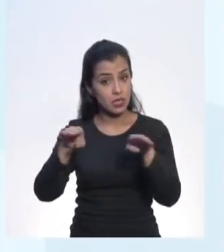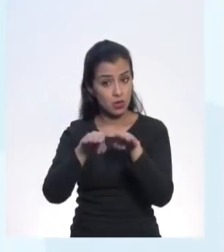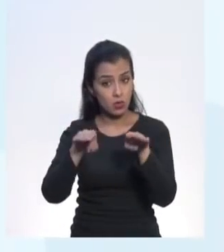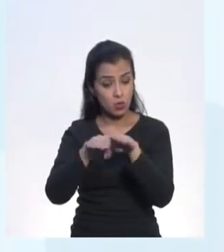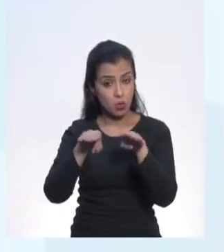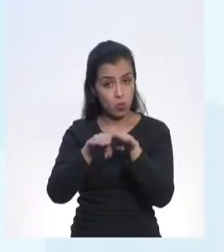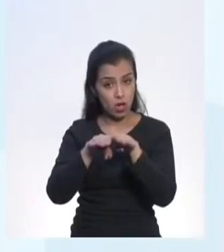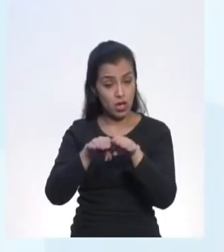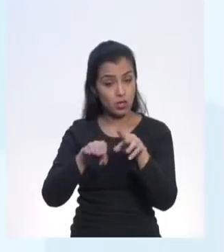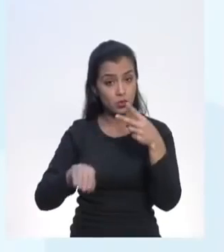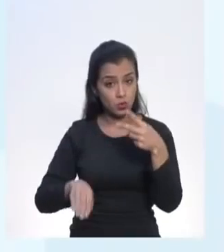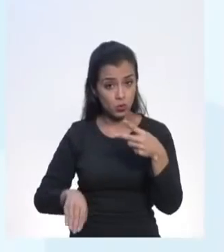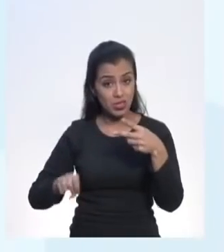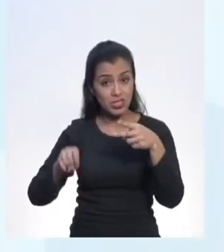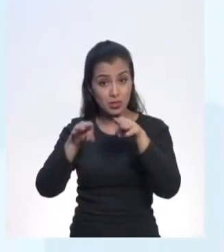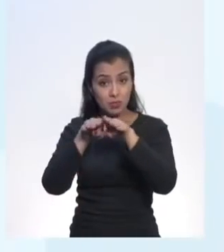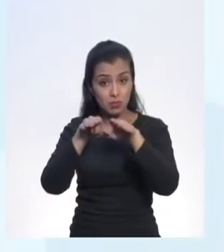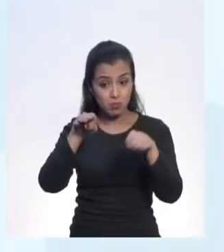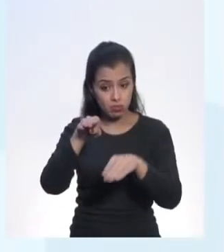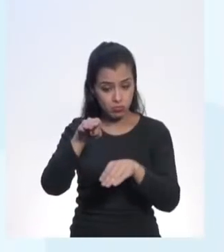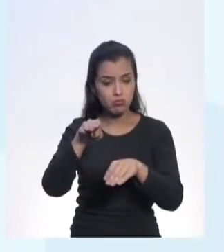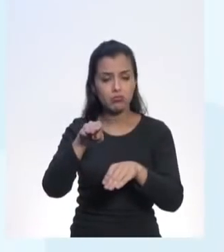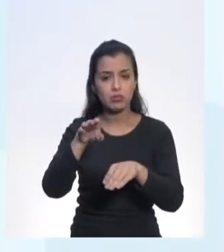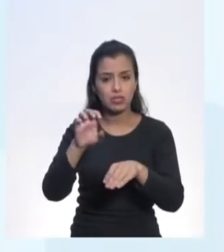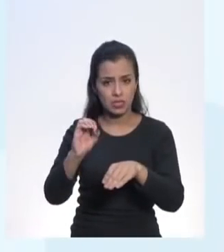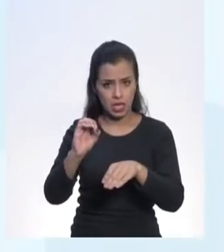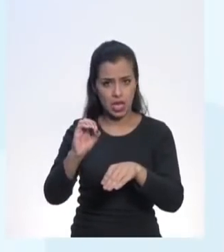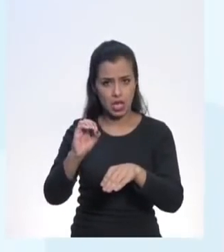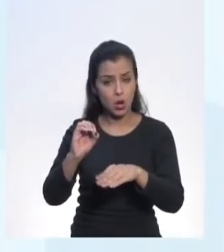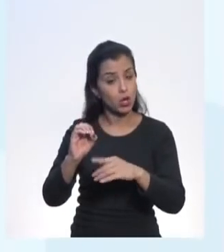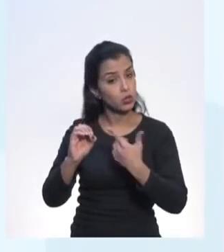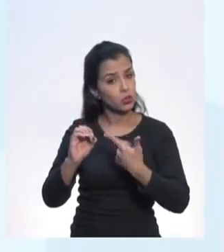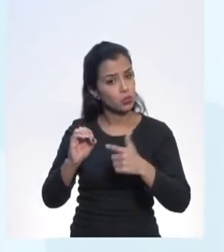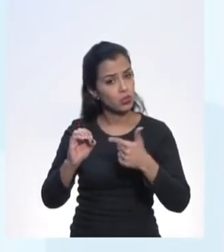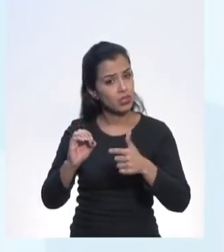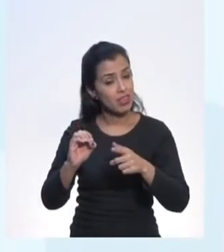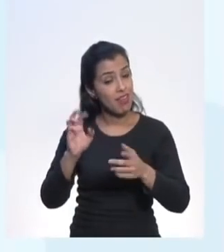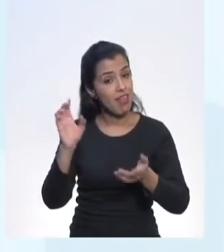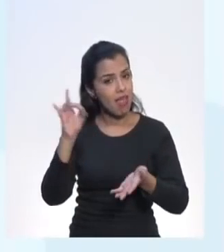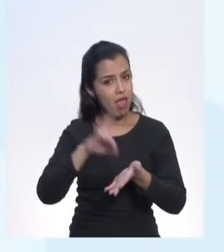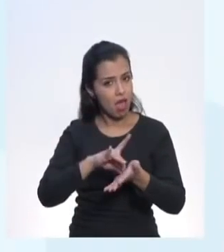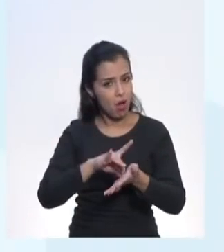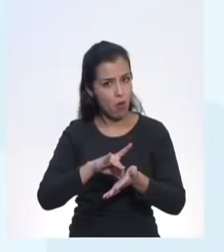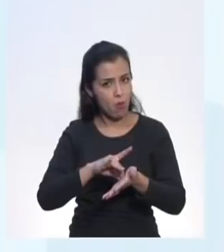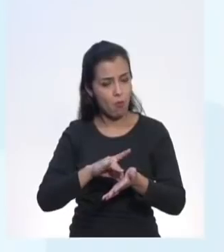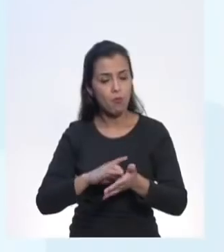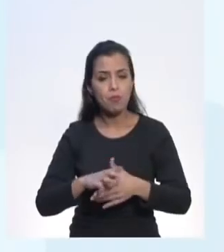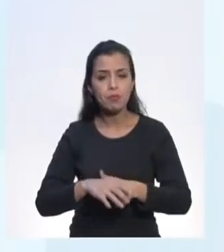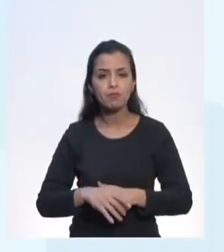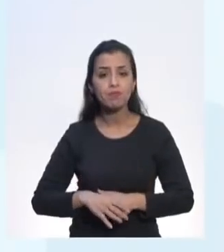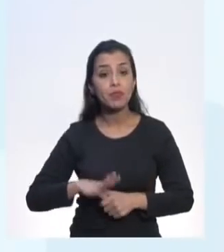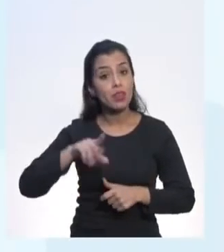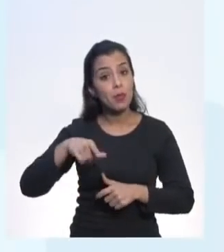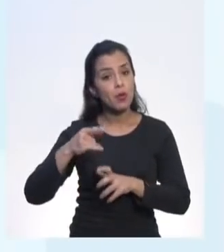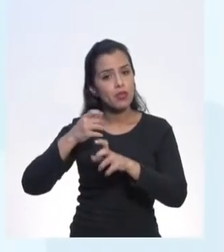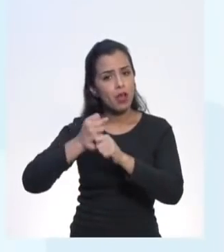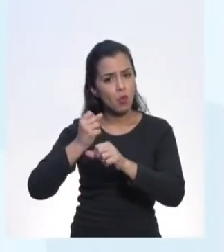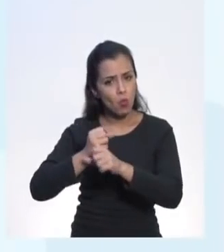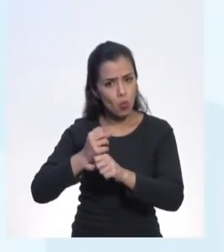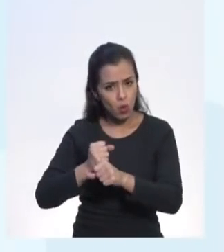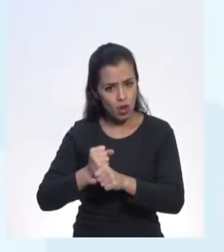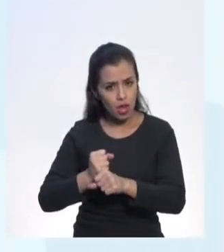E se é menor do que zero, não tem raiz real, mas existe. Depois, calcular o valor